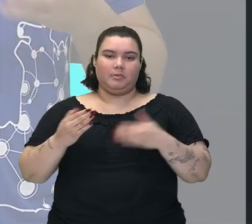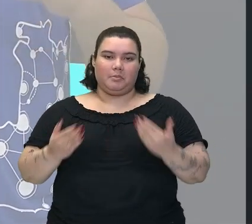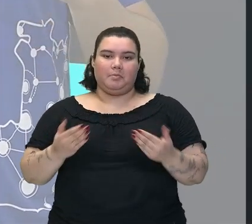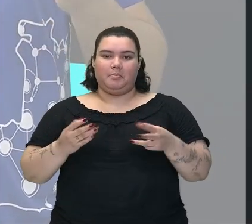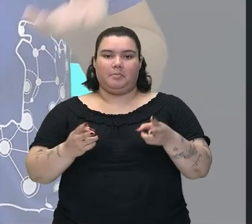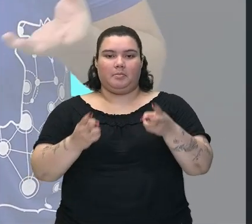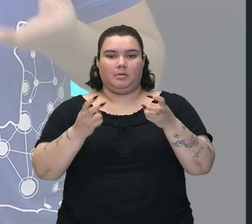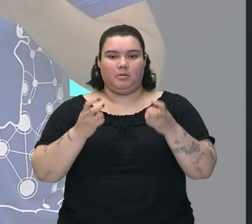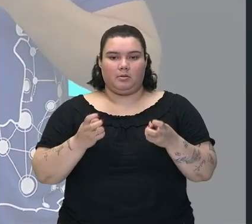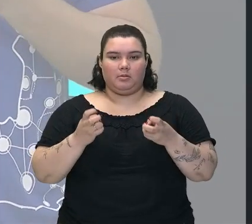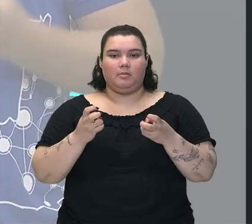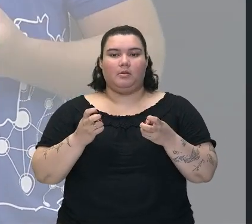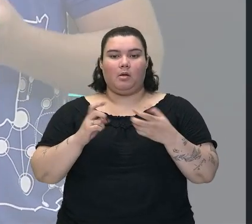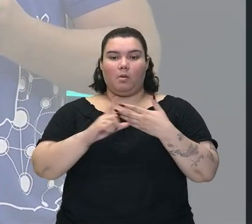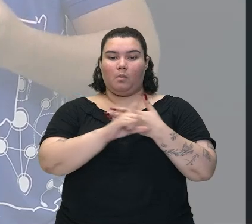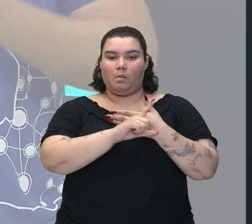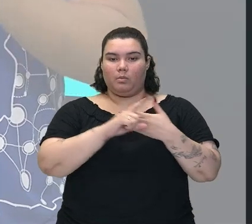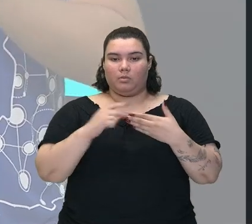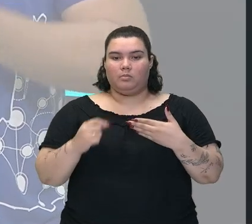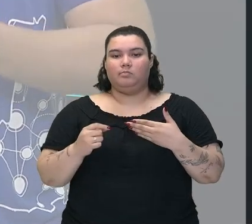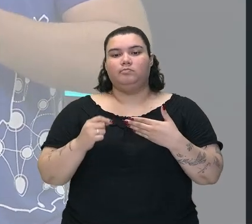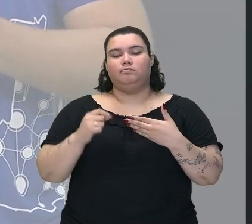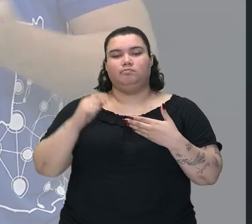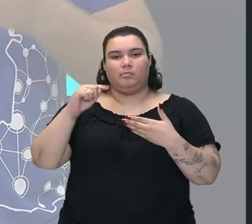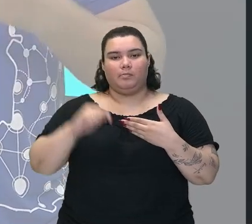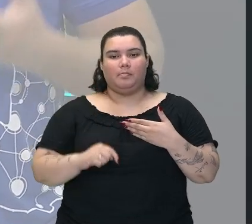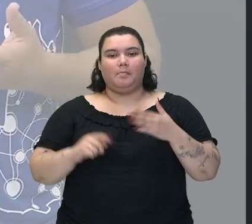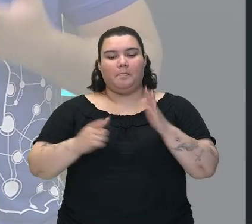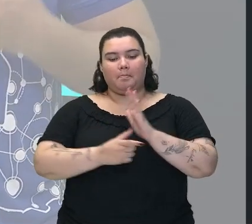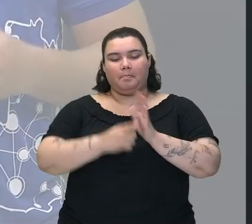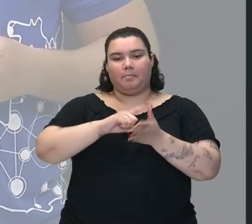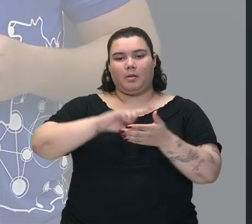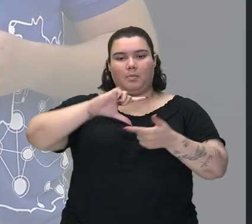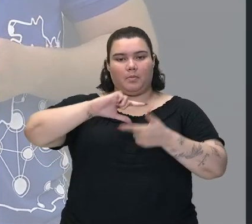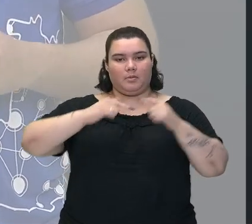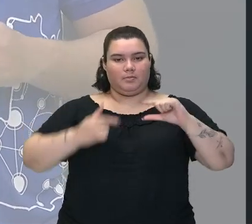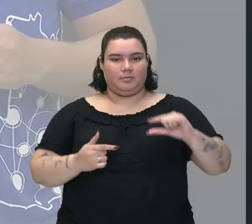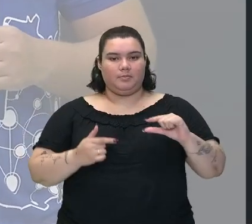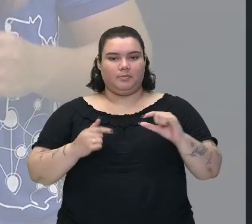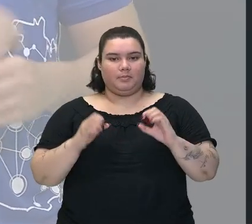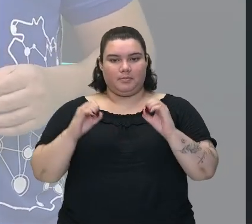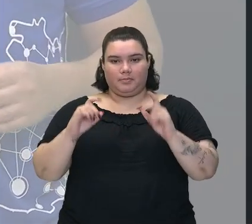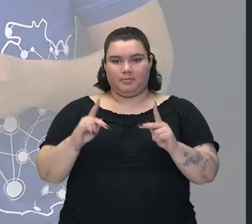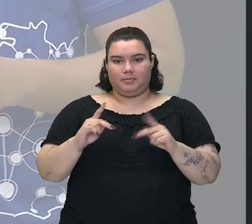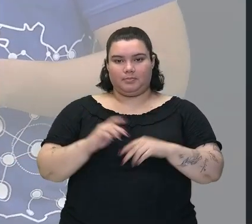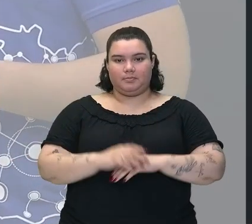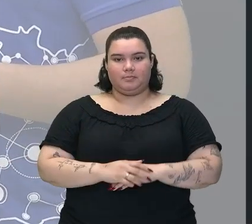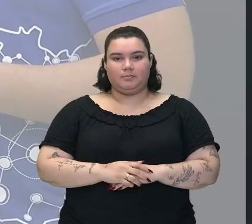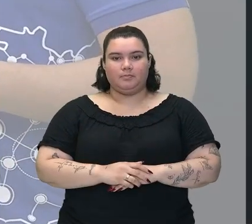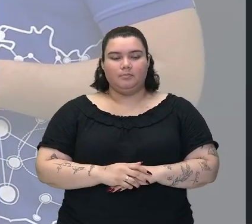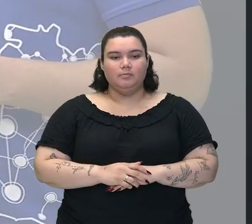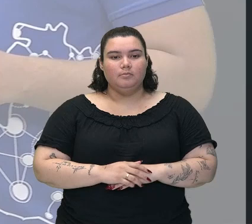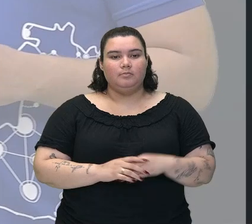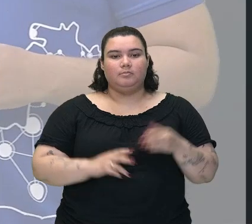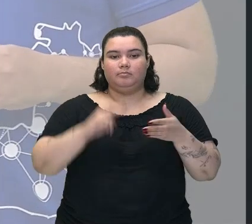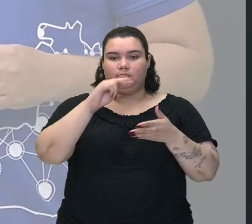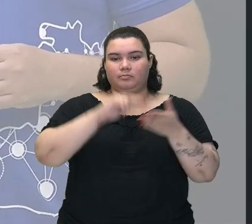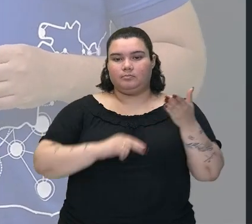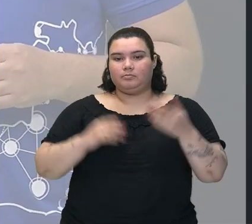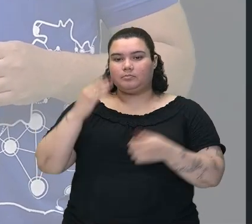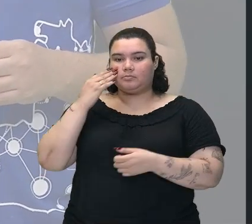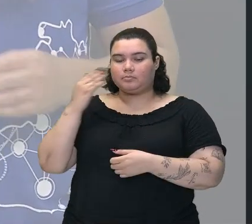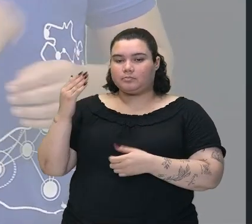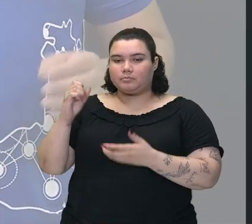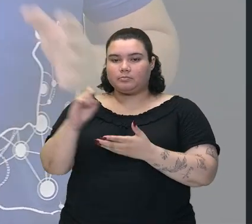perceber isso, que Augusto dos Anjos é um autor pré-modernista exatamente por isso. Vamos ler aqui o nosso poema, Versos